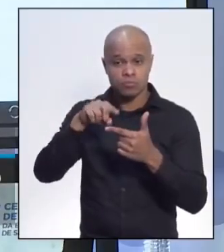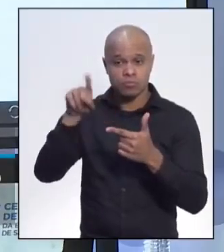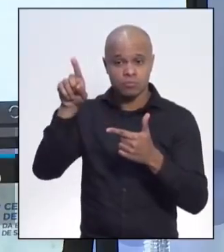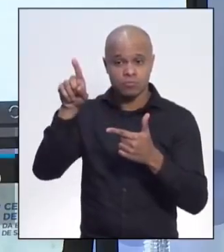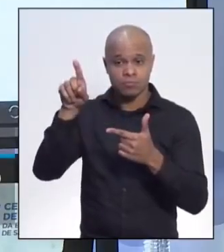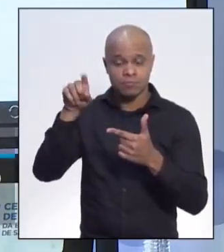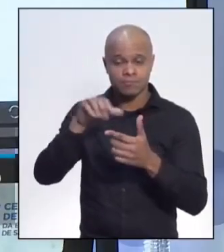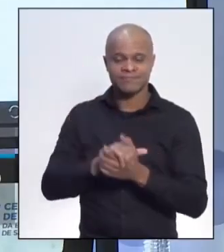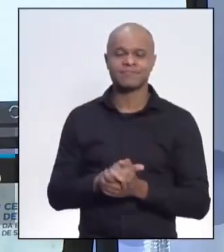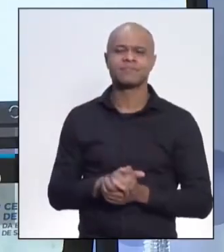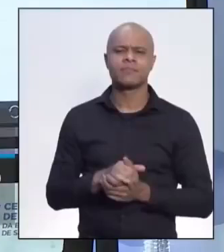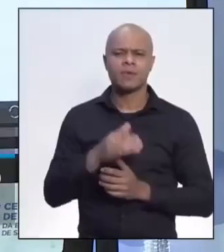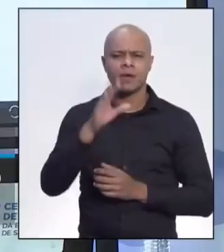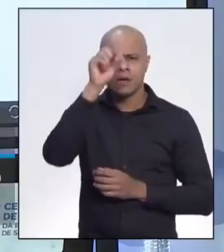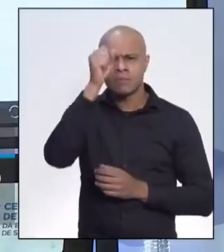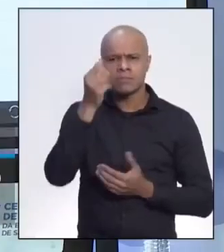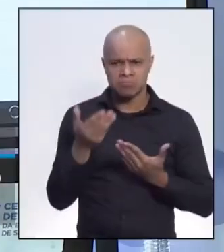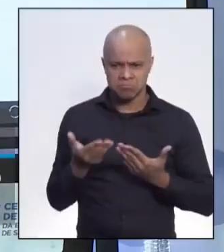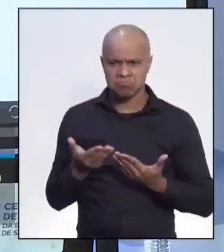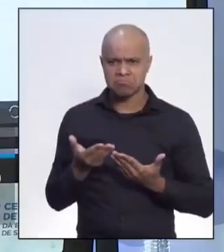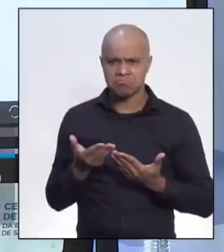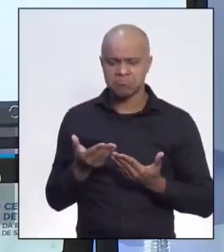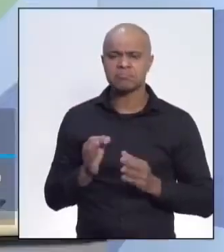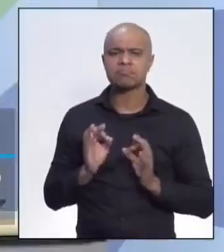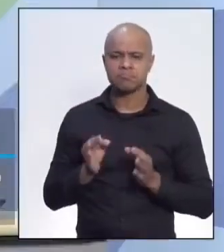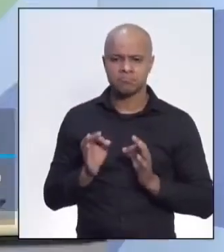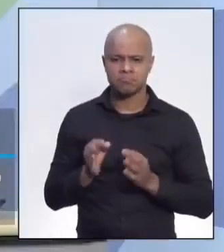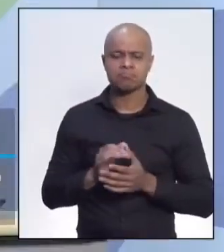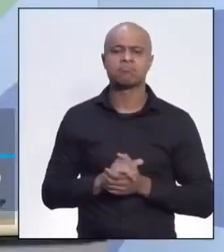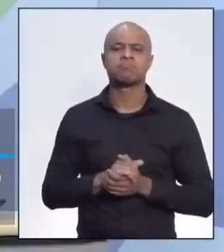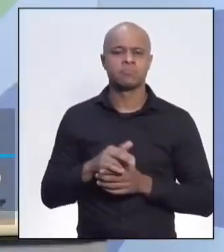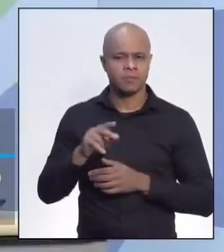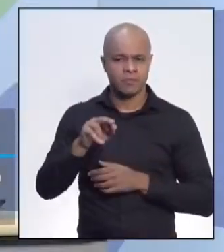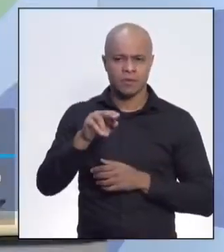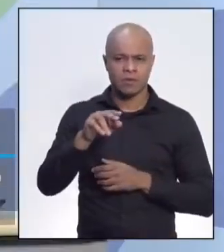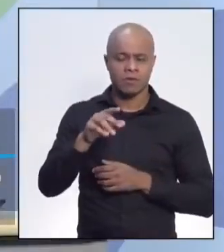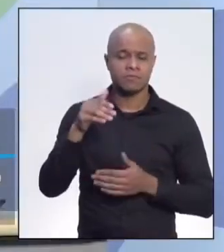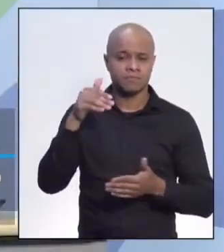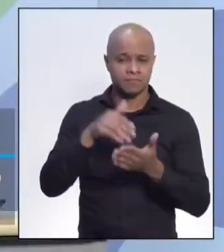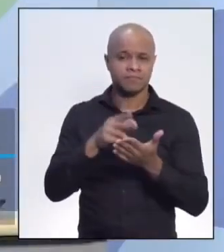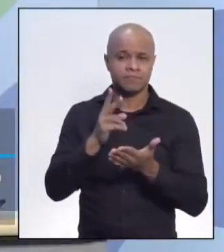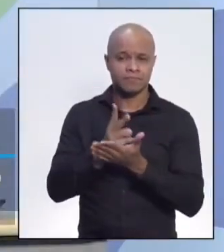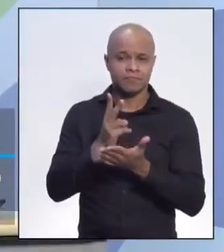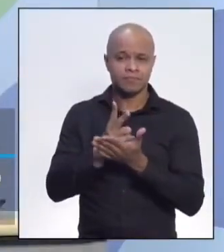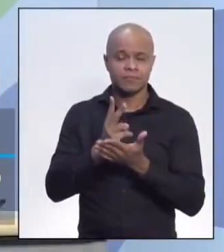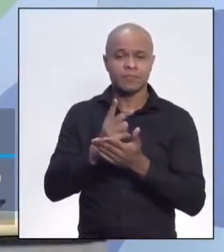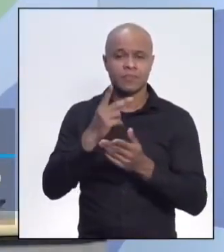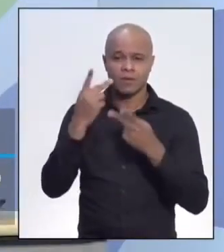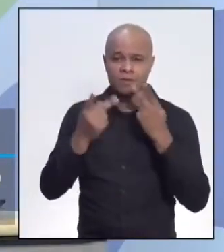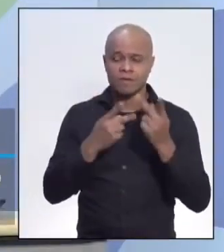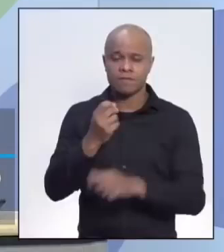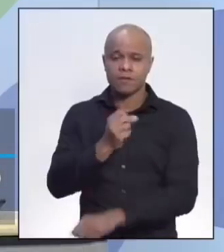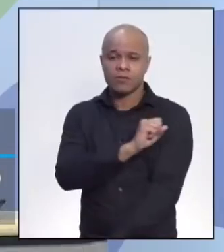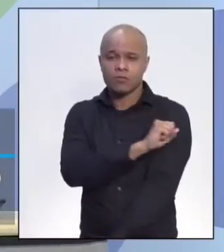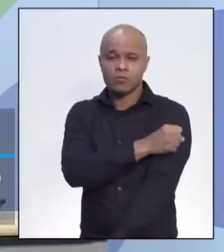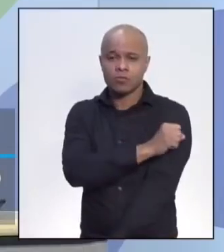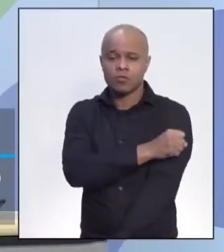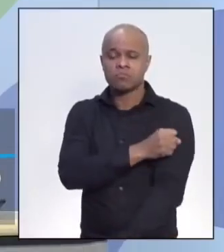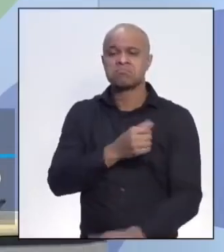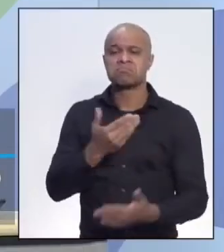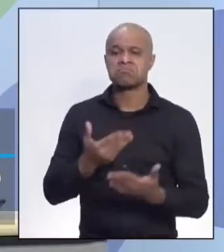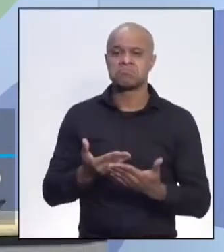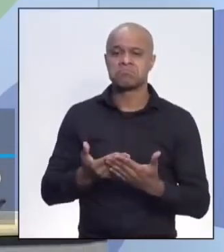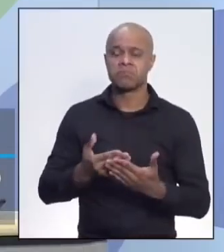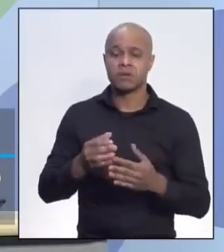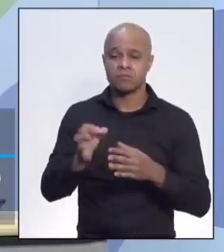o gráfico. Você também aprendeu assim, Osmar? Eu aprendi assim também, Alessandro. Eu até comentei hoje na aula do 8º ano essa questão da organização.